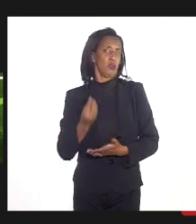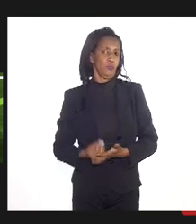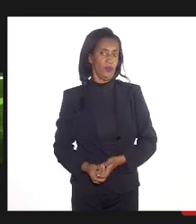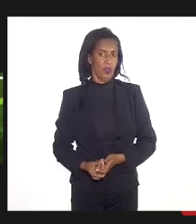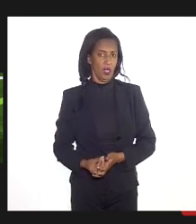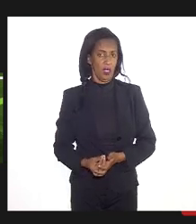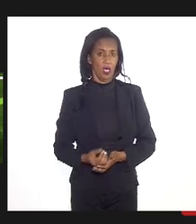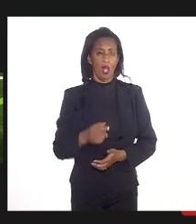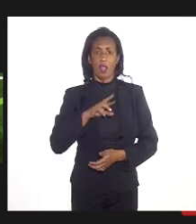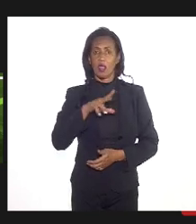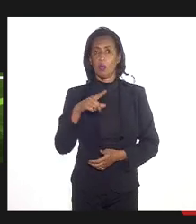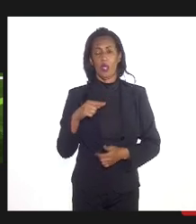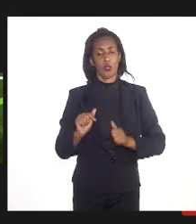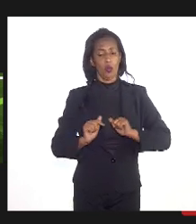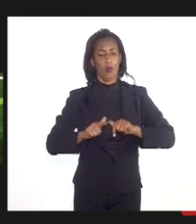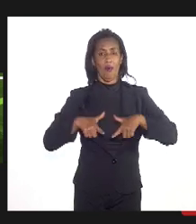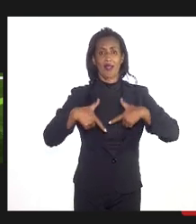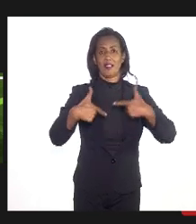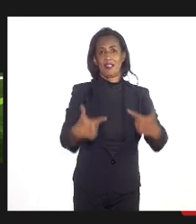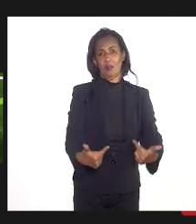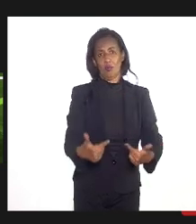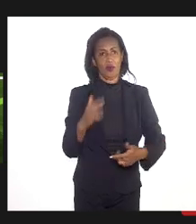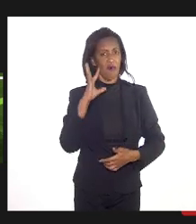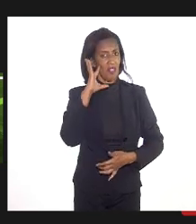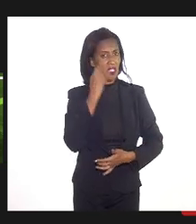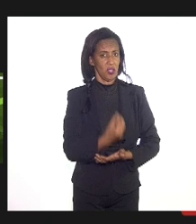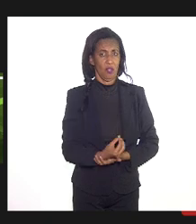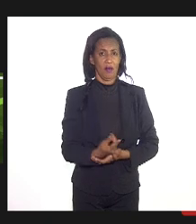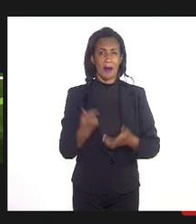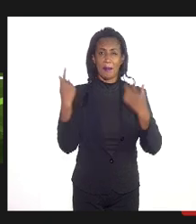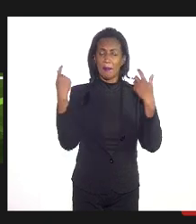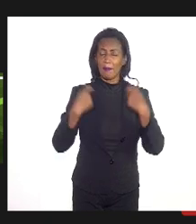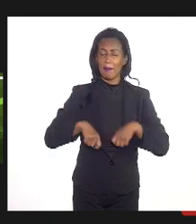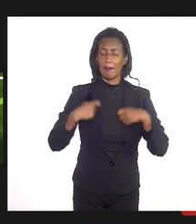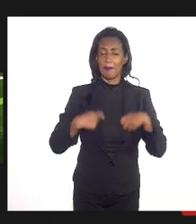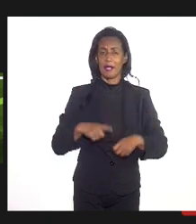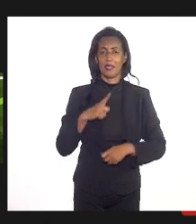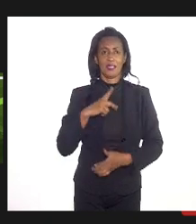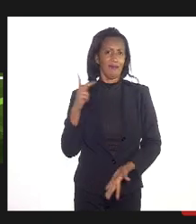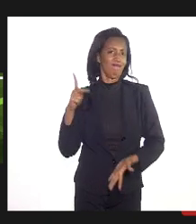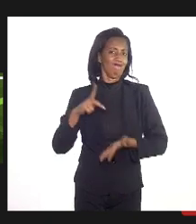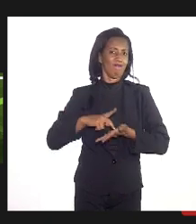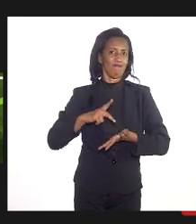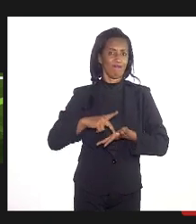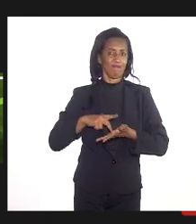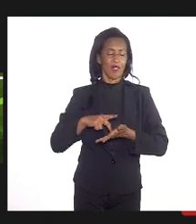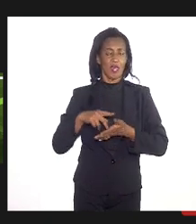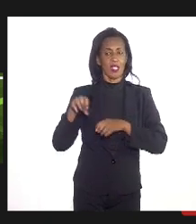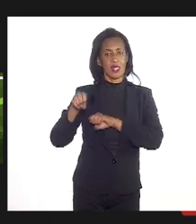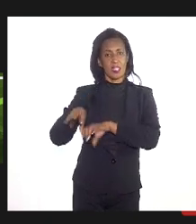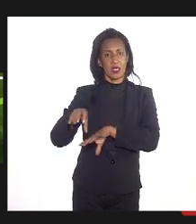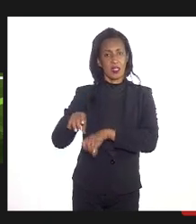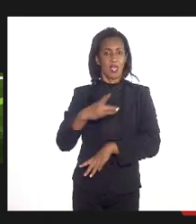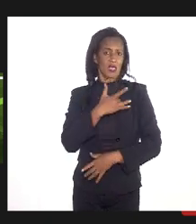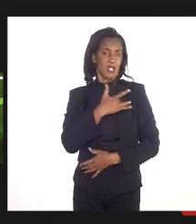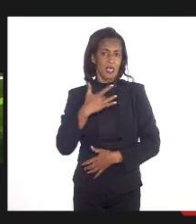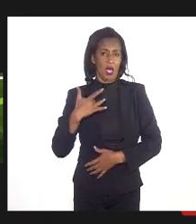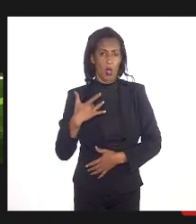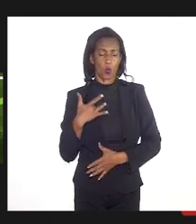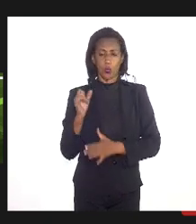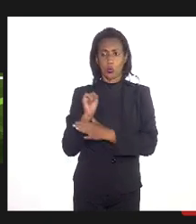uma atitude pontual que vai resolver. Tem que ser realmente educação,